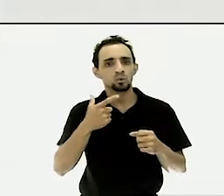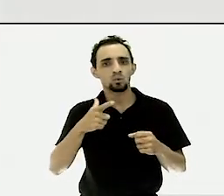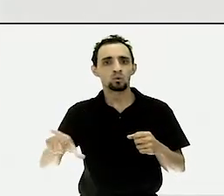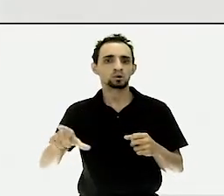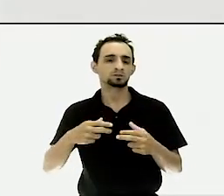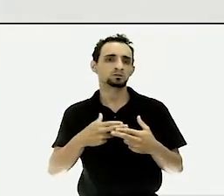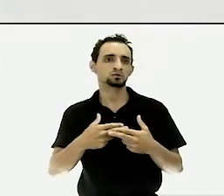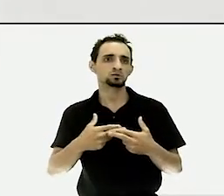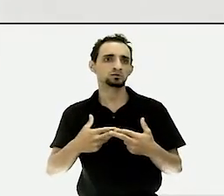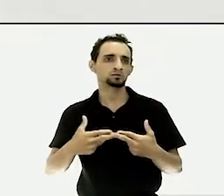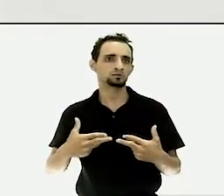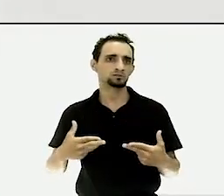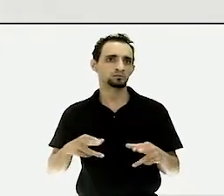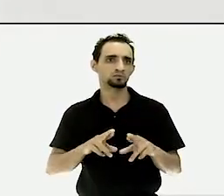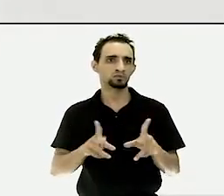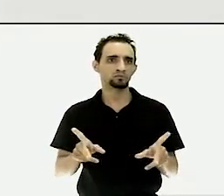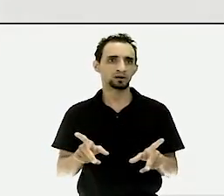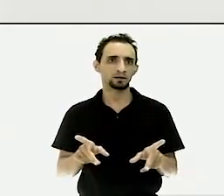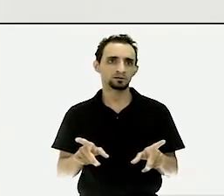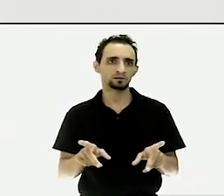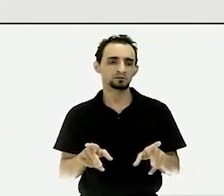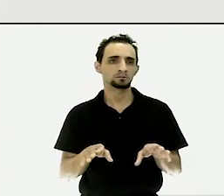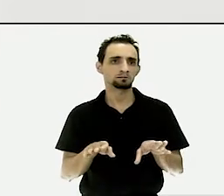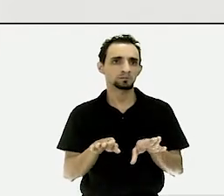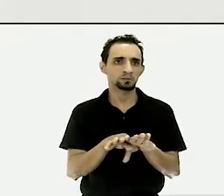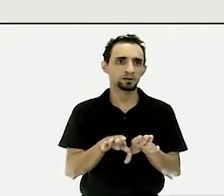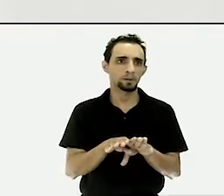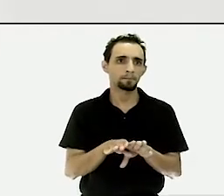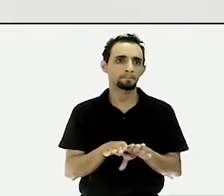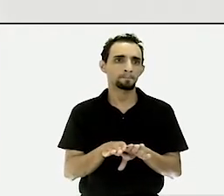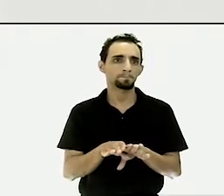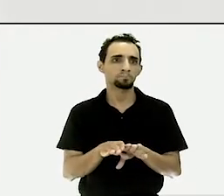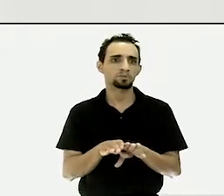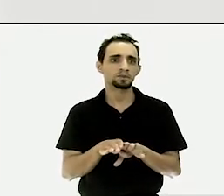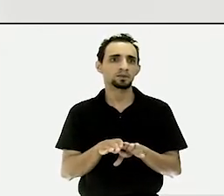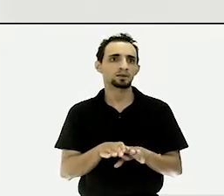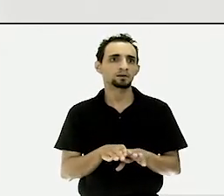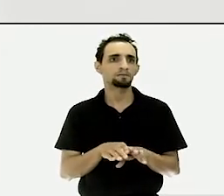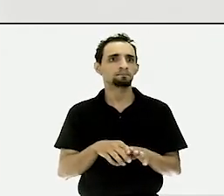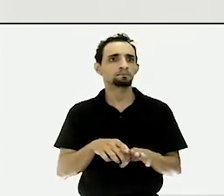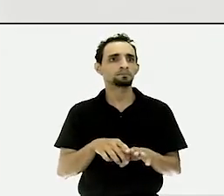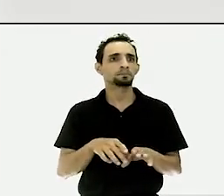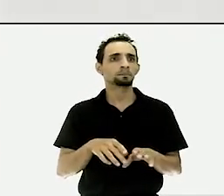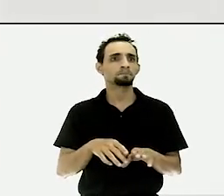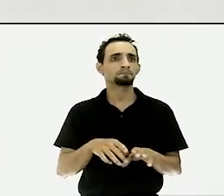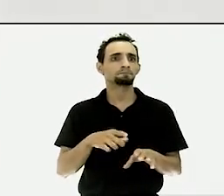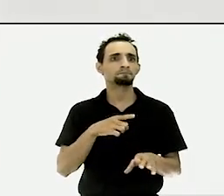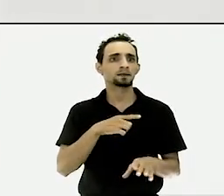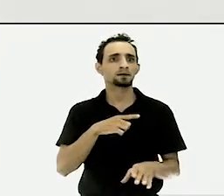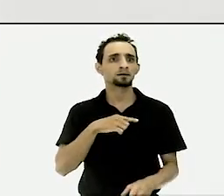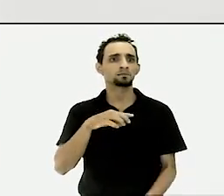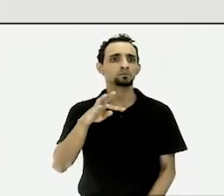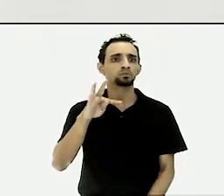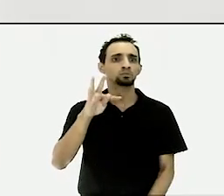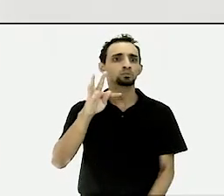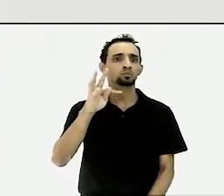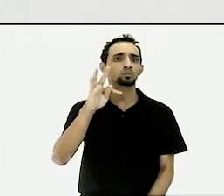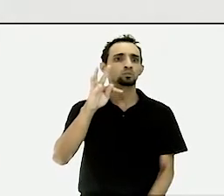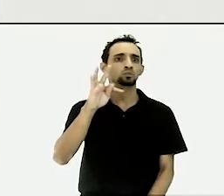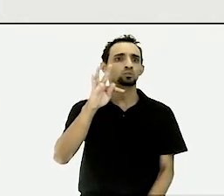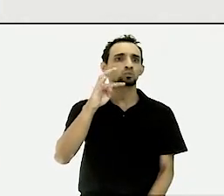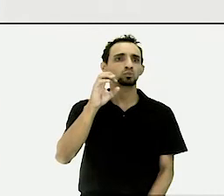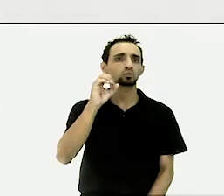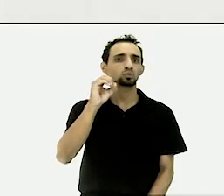inspeção da saúde da mulher, uma mamografia, doutor Samuel, mamografia. É, que é feita em segundos. Não tem mais a dor